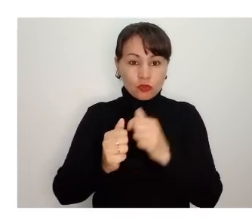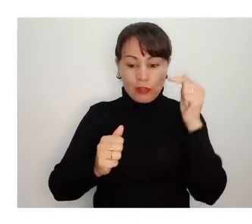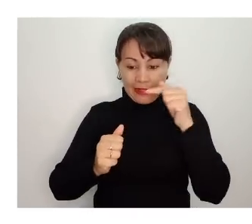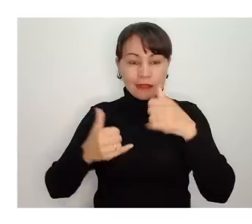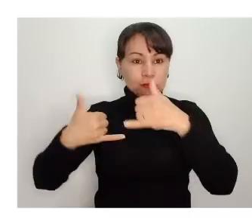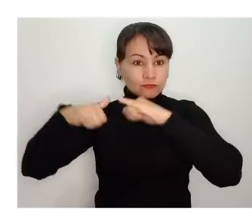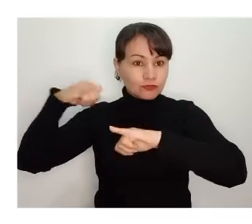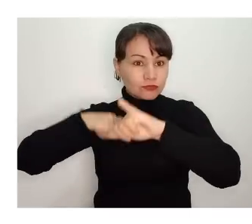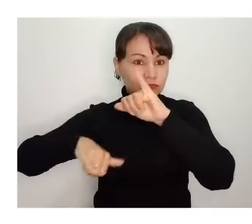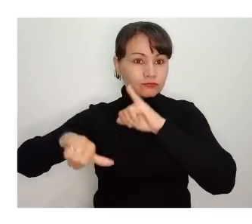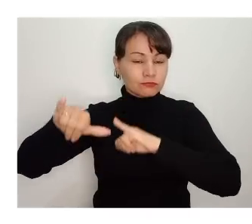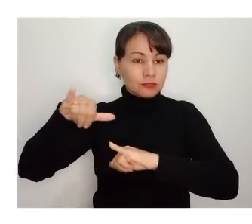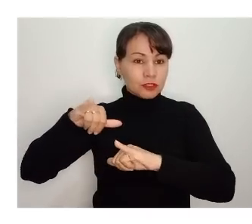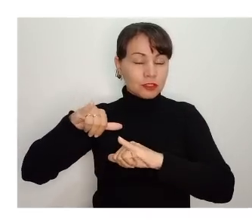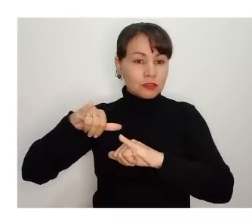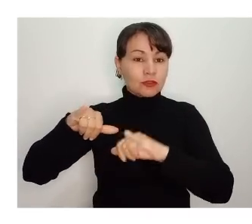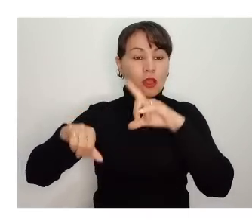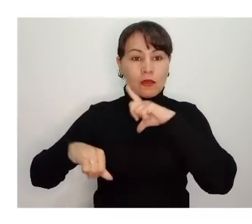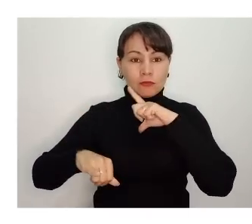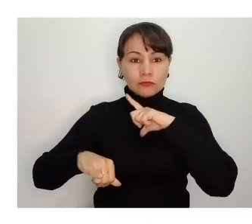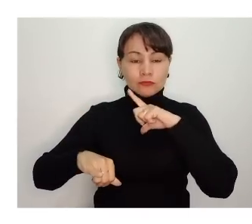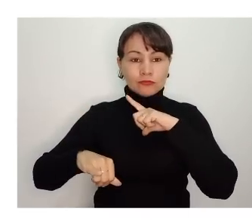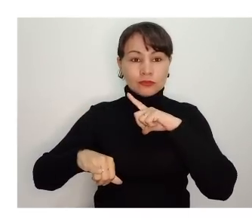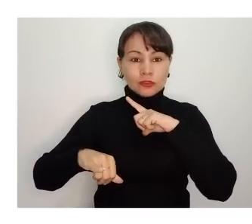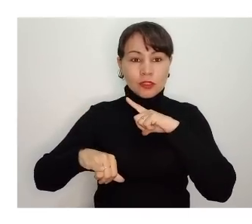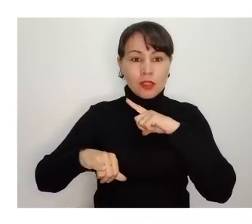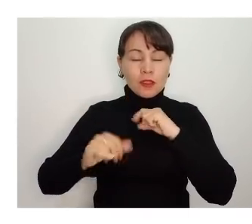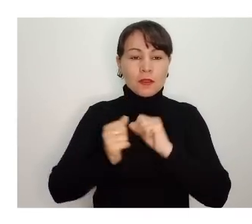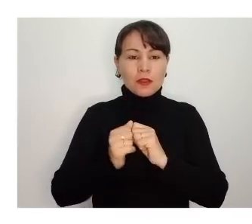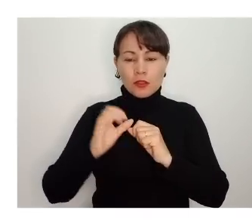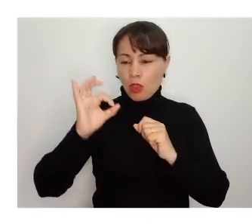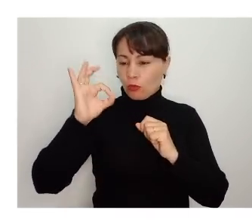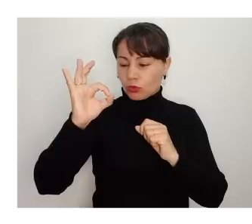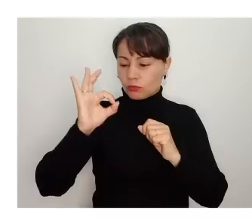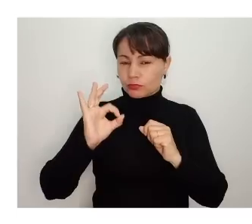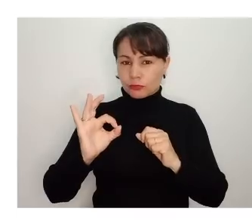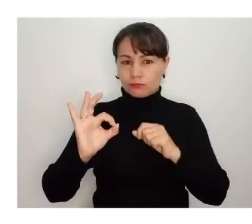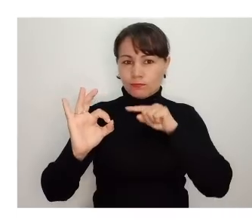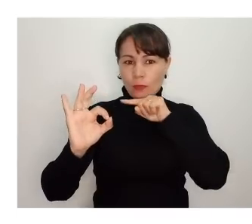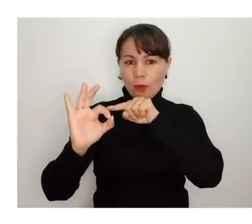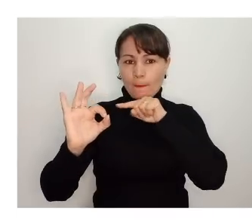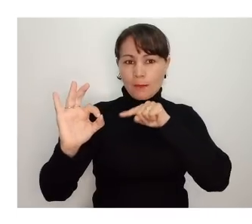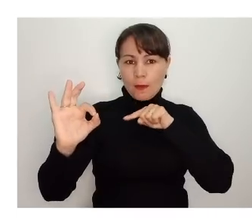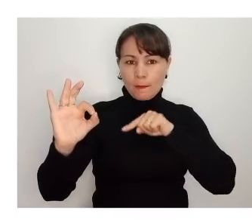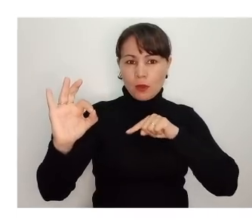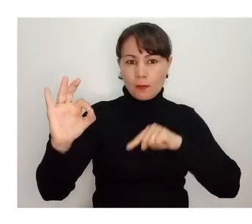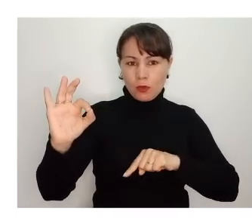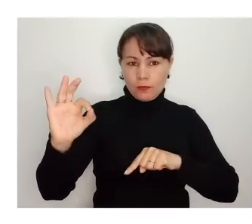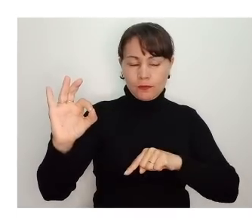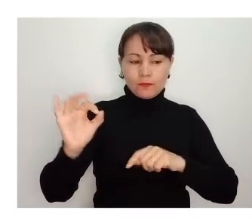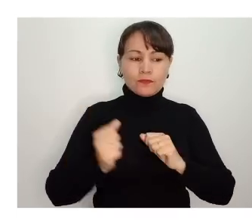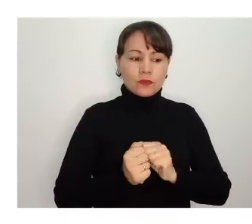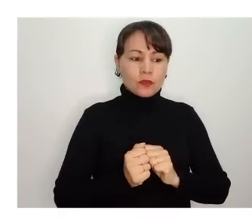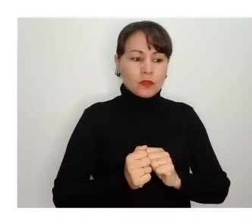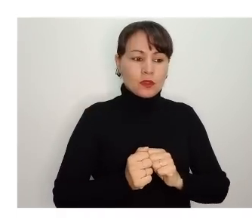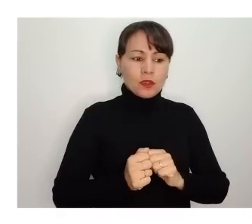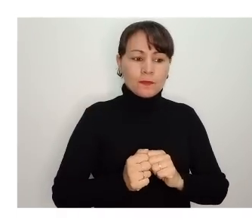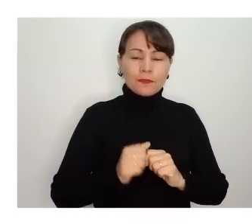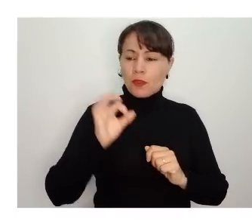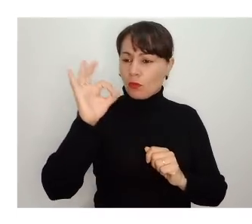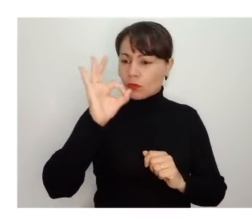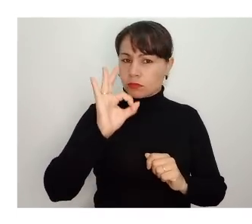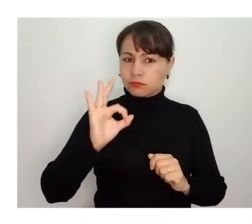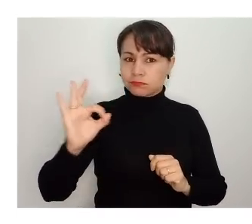função química, nós vamos ter esses botões aqui.